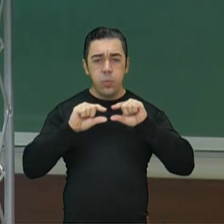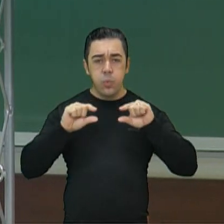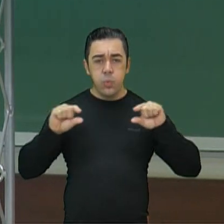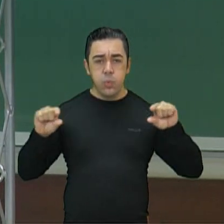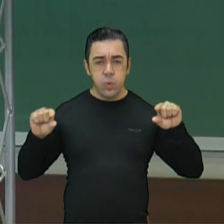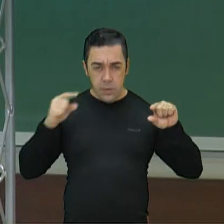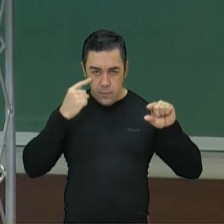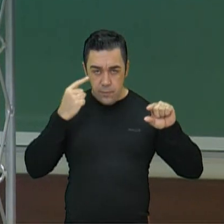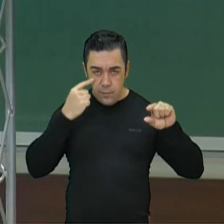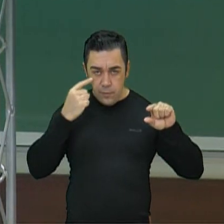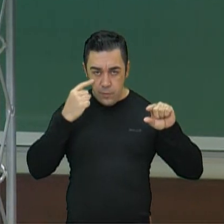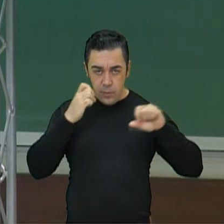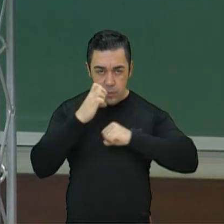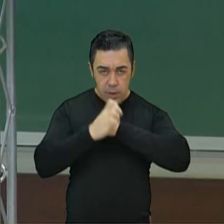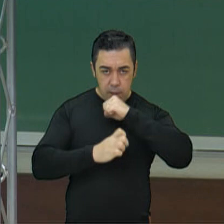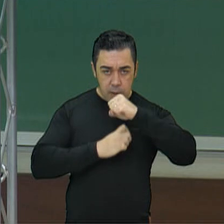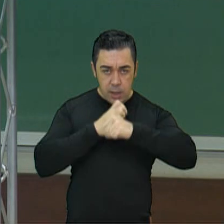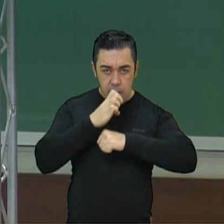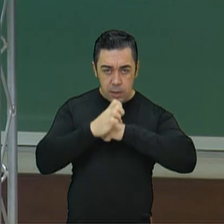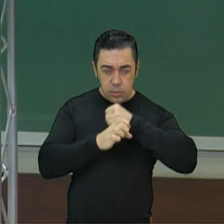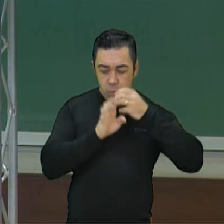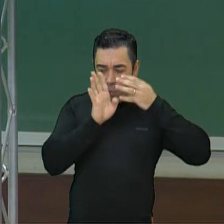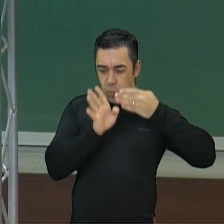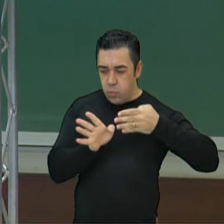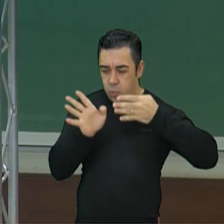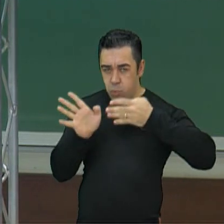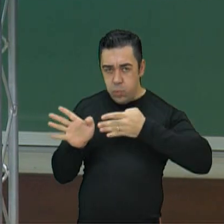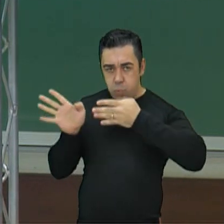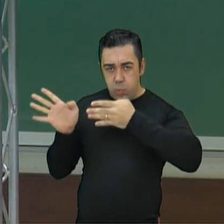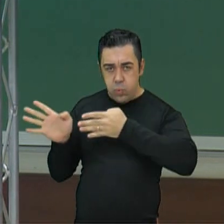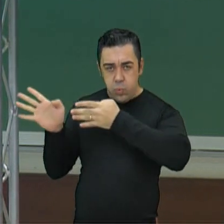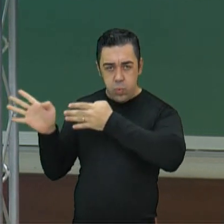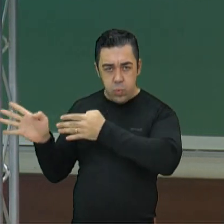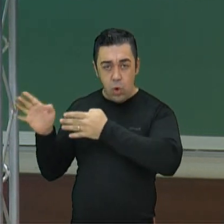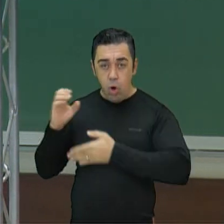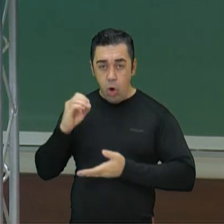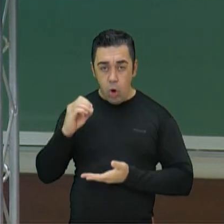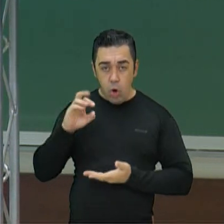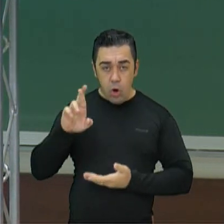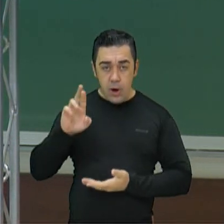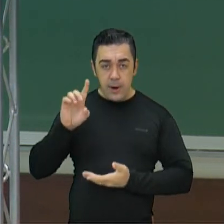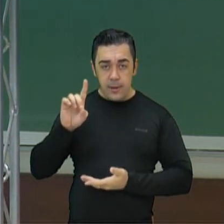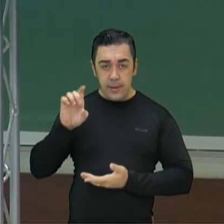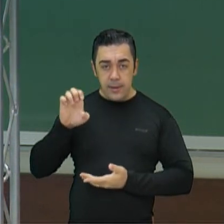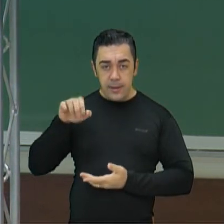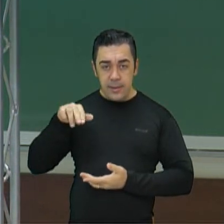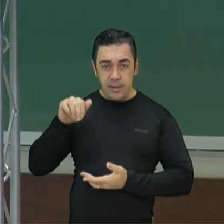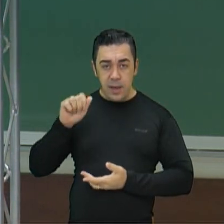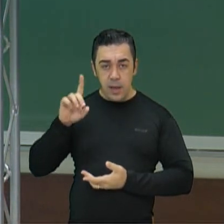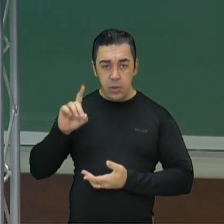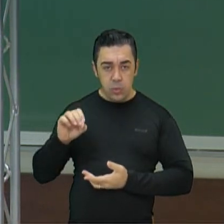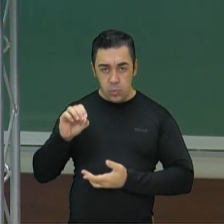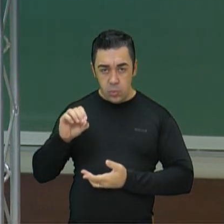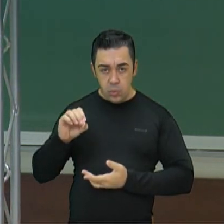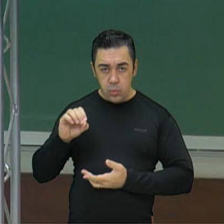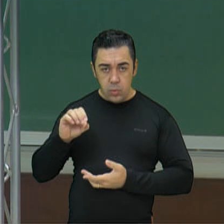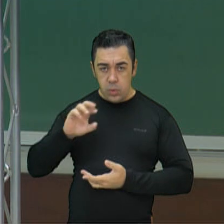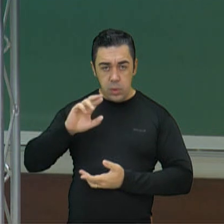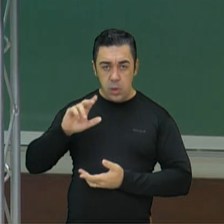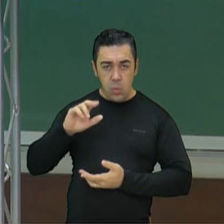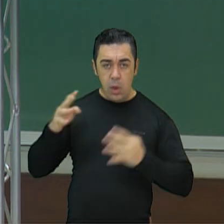Nós estamos vendo aqui que os elétrons estão em movimento ordenado, né, no fio, na verdade, ele está